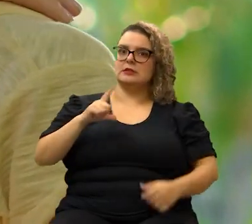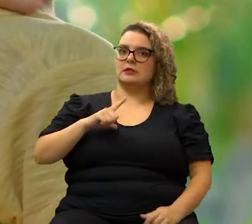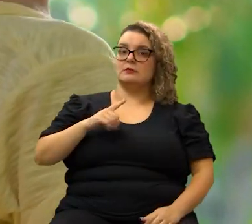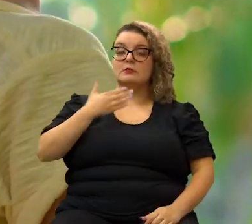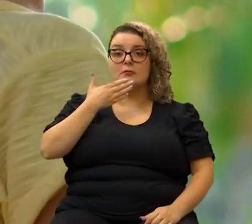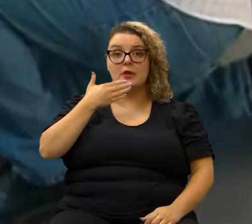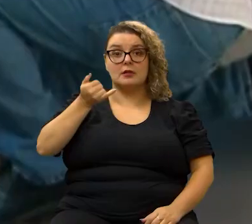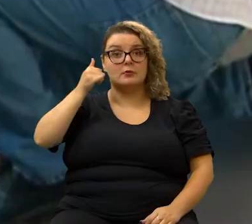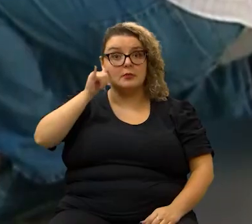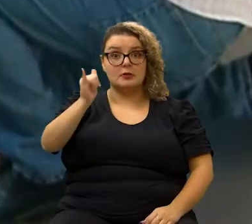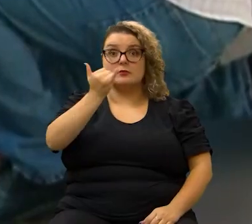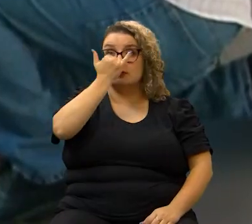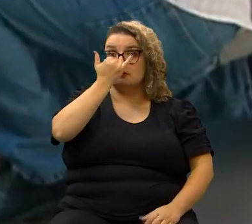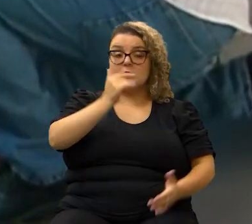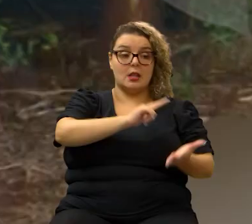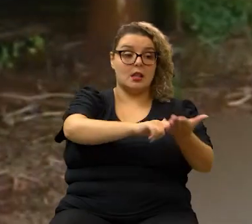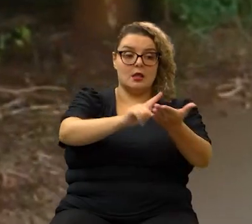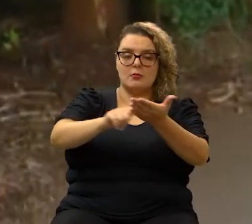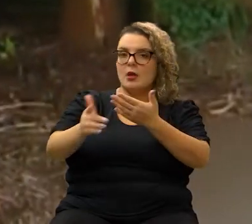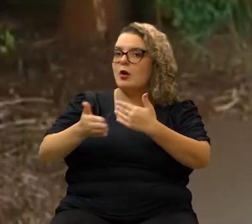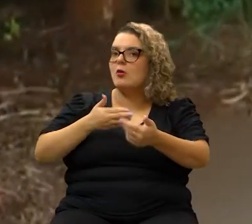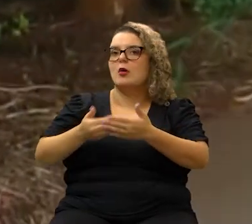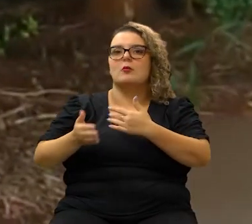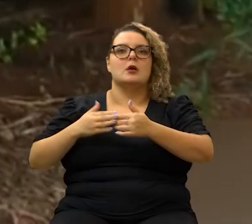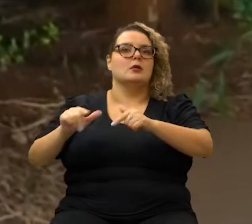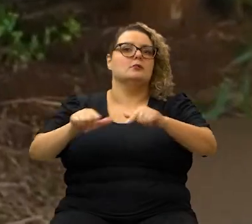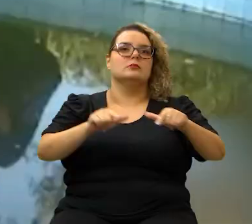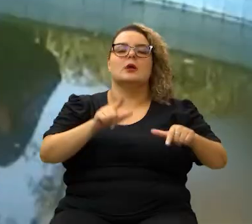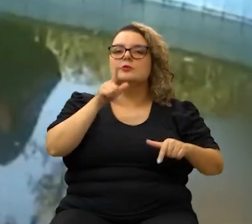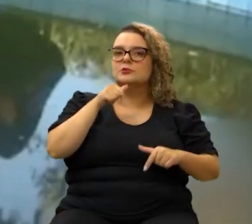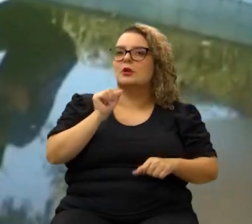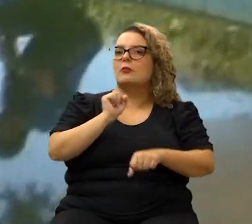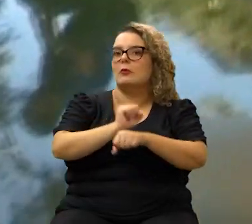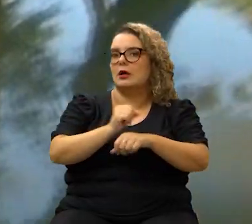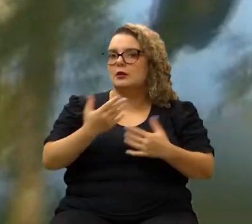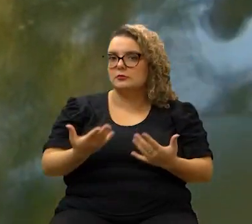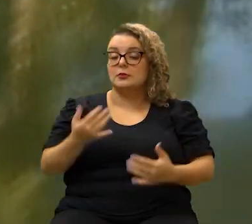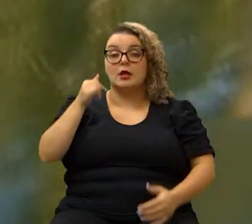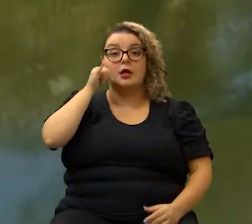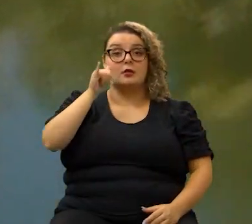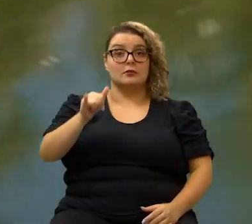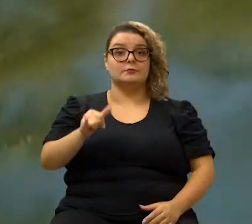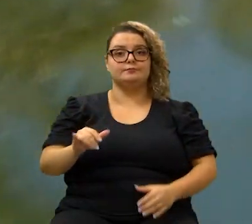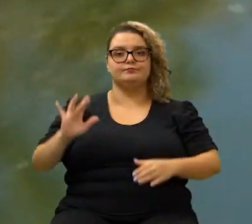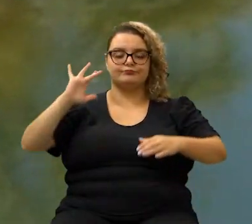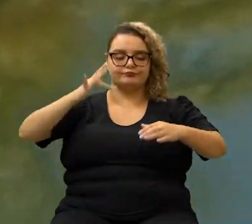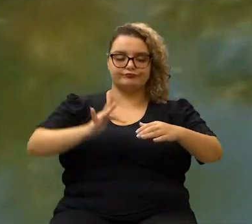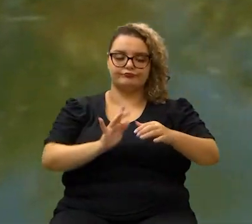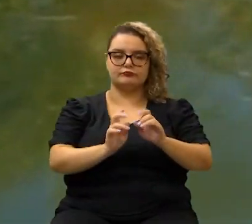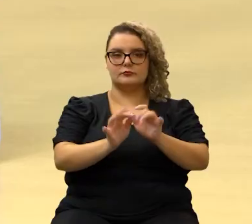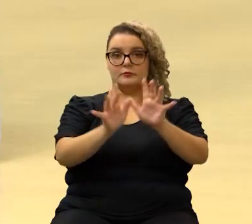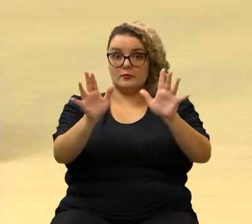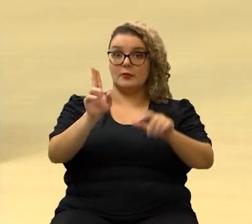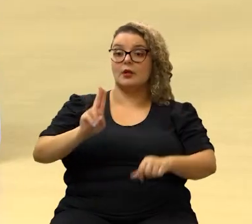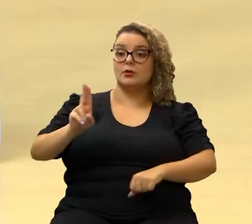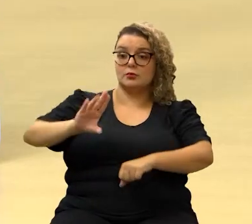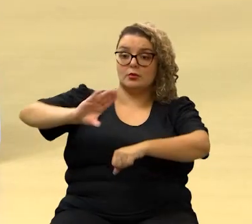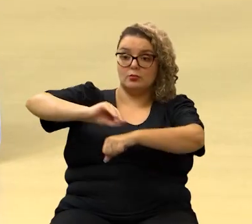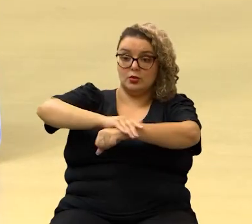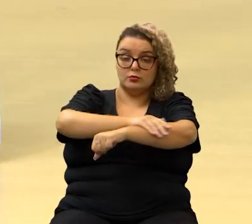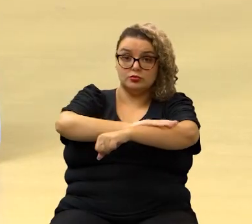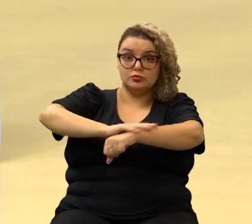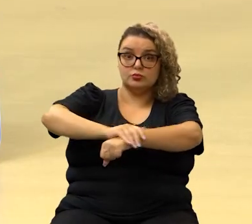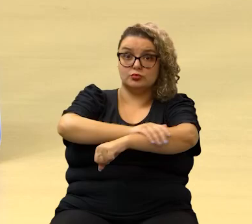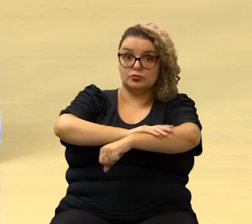que a melhor prevenção é fazendo a limpeza eliminando qualquer ponto de água parada evitando o criadouro do Mosquito e o uso de